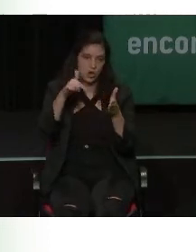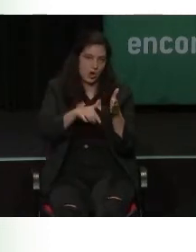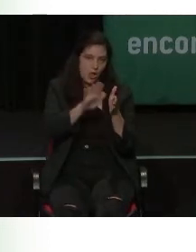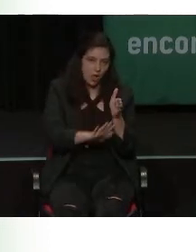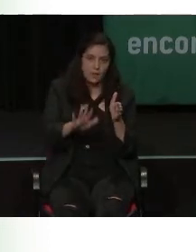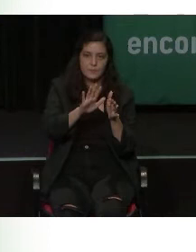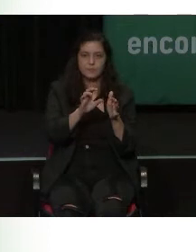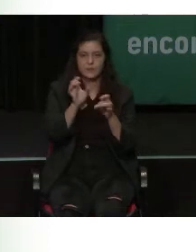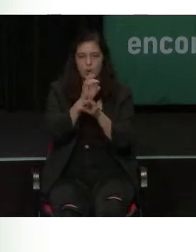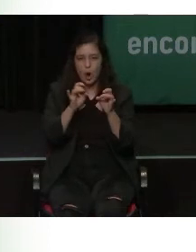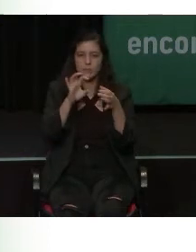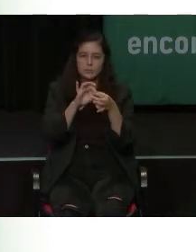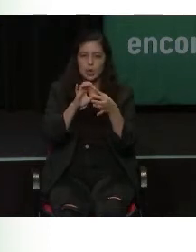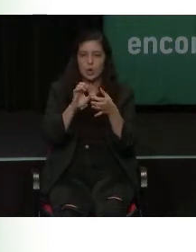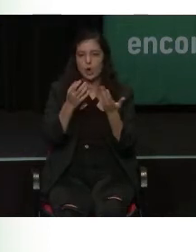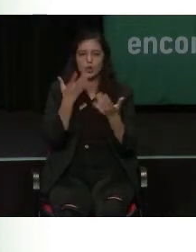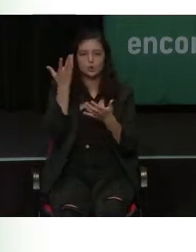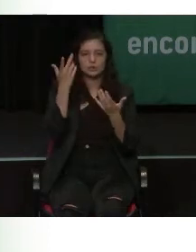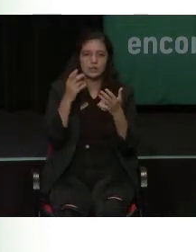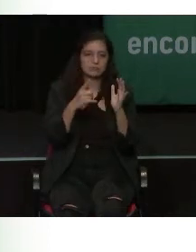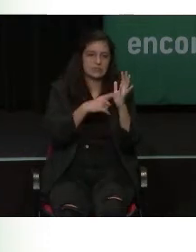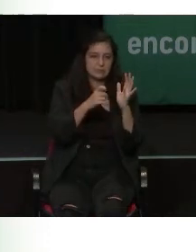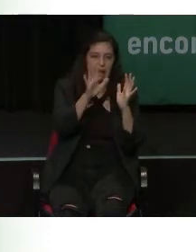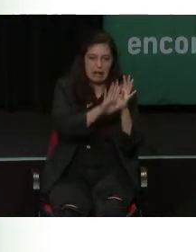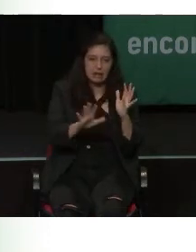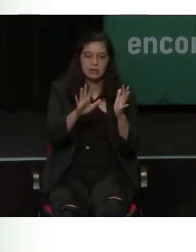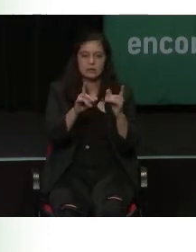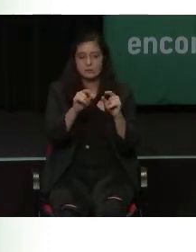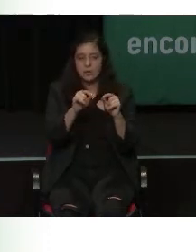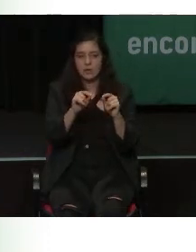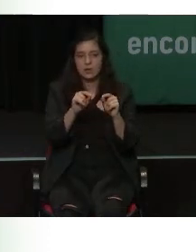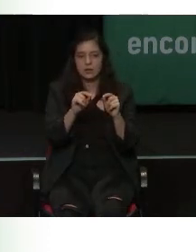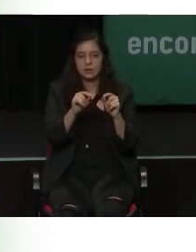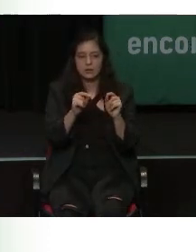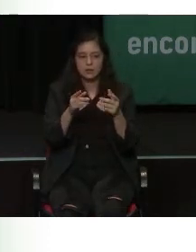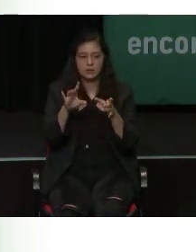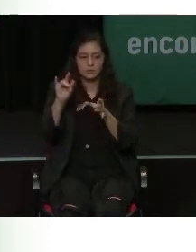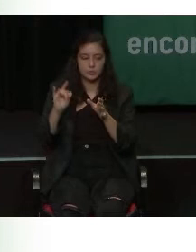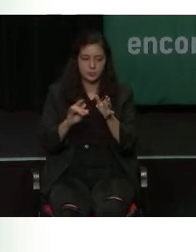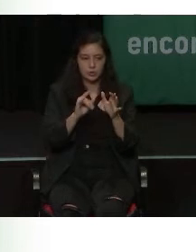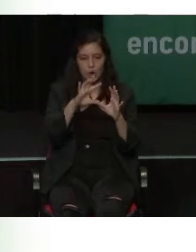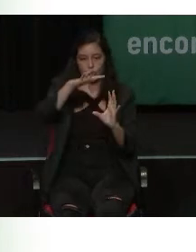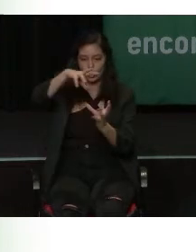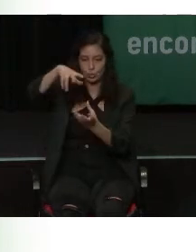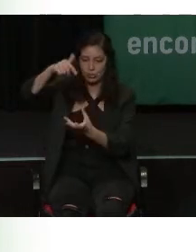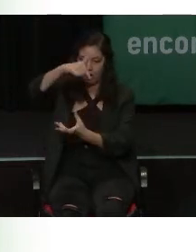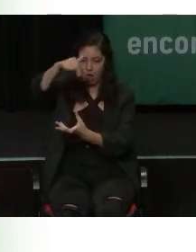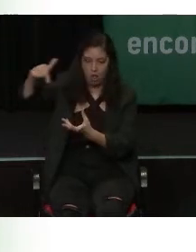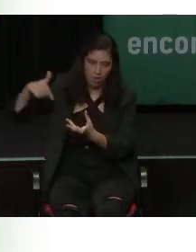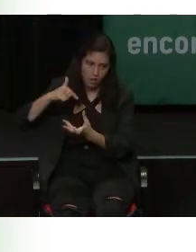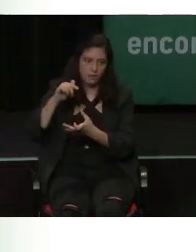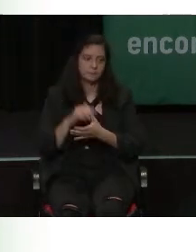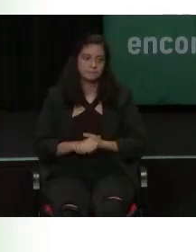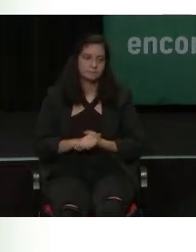e na cultura mais ocidental, incluindo também dos Estados Unidos e noutras regiões do globo. E,